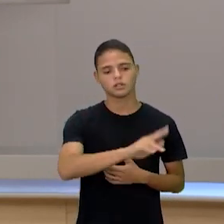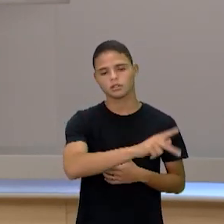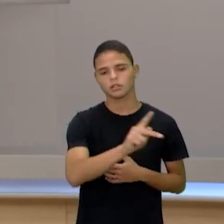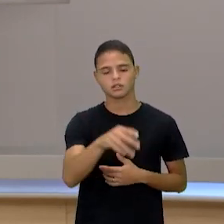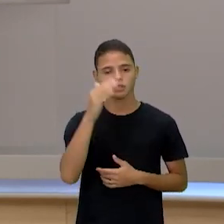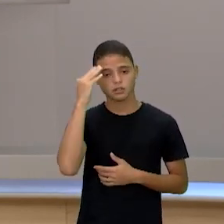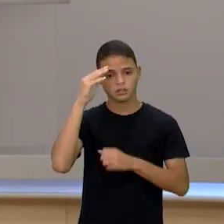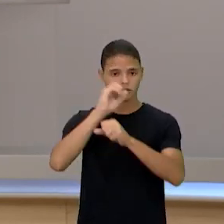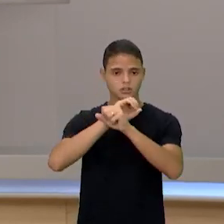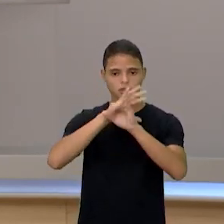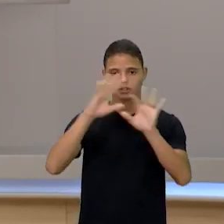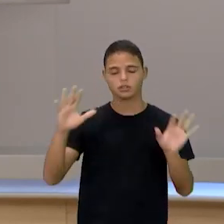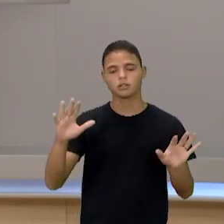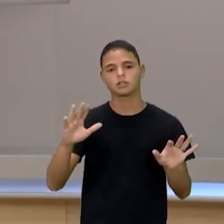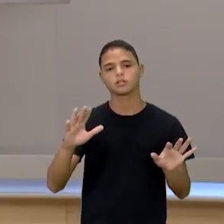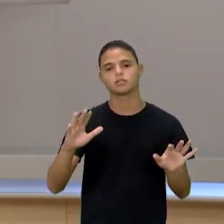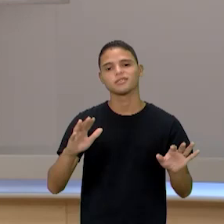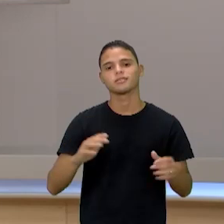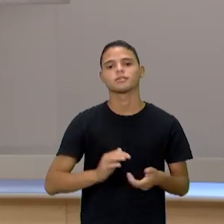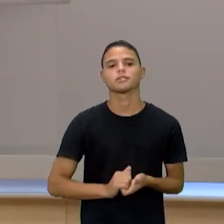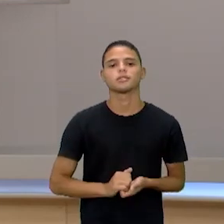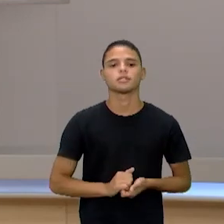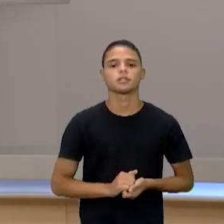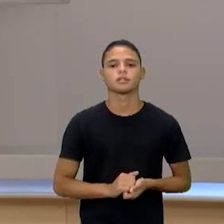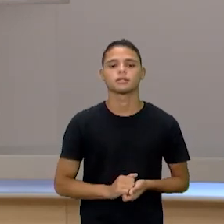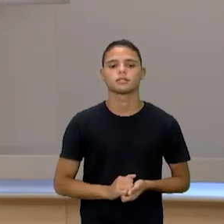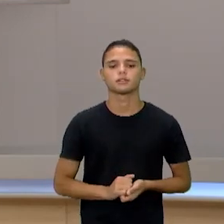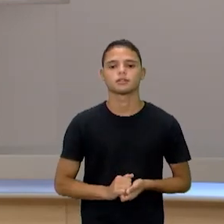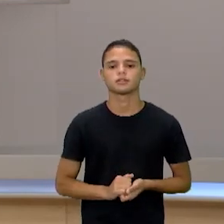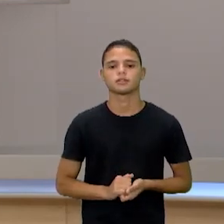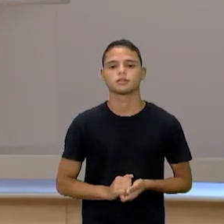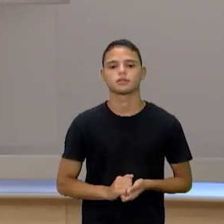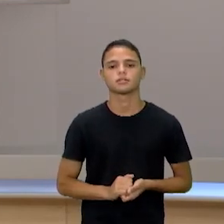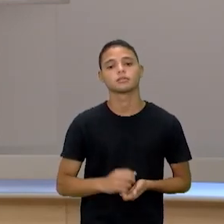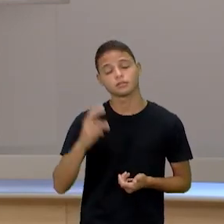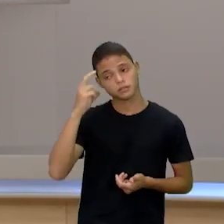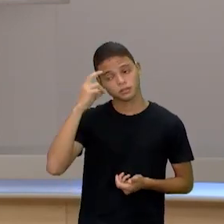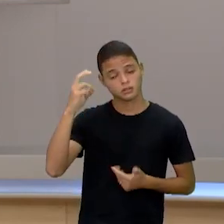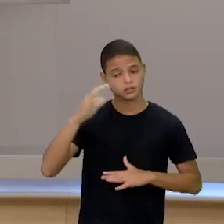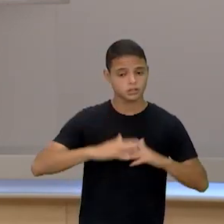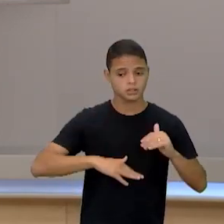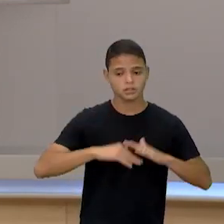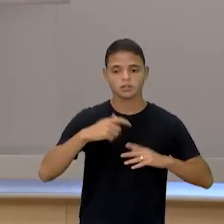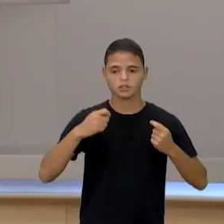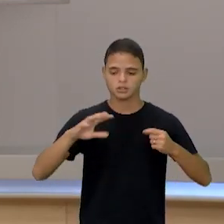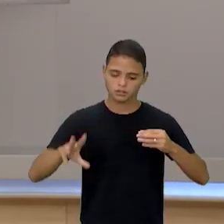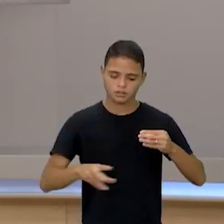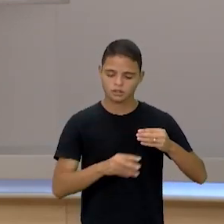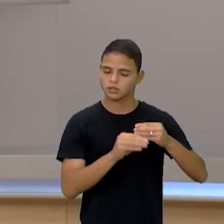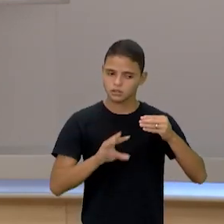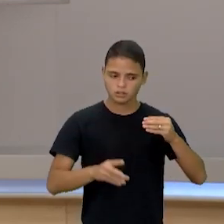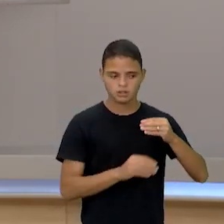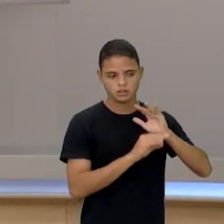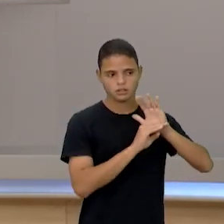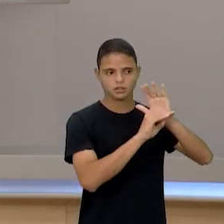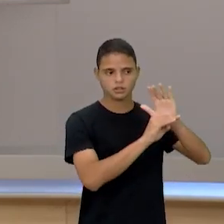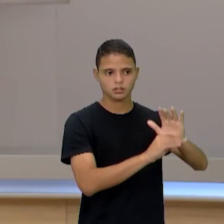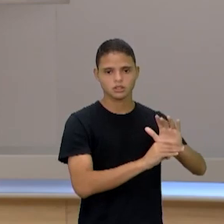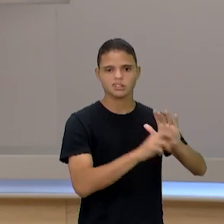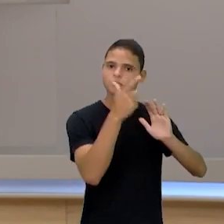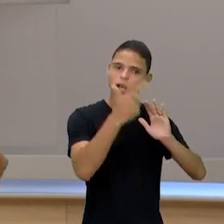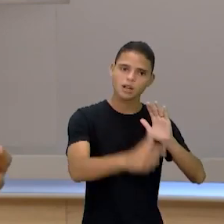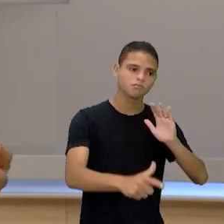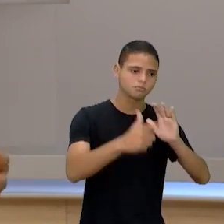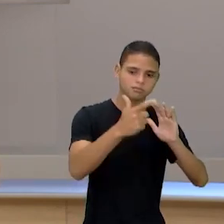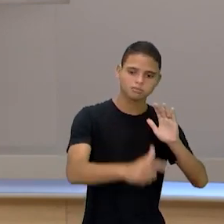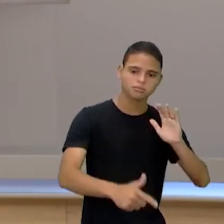professores. Eu acho que o que ficou para a gente aqui é que a superdotação precisa ser suplementada, né, nas salas de recurso e não repetir